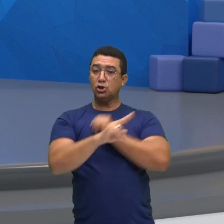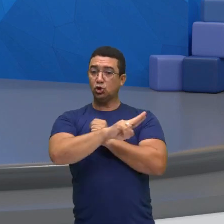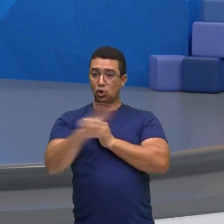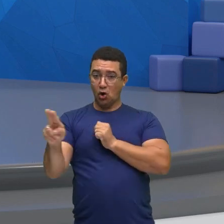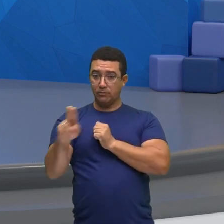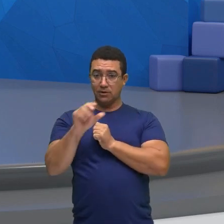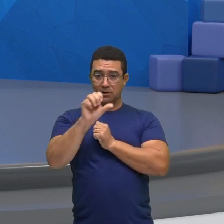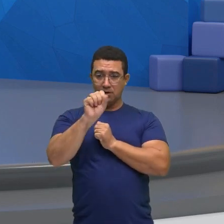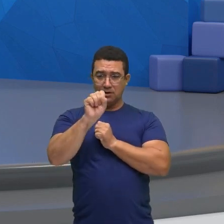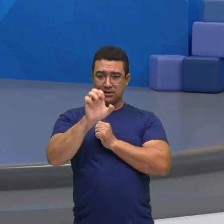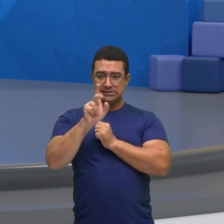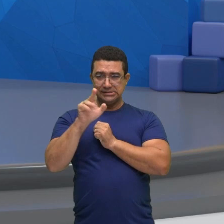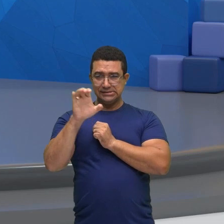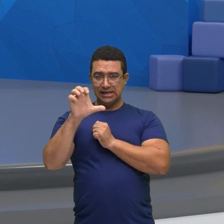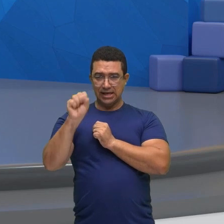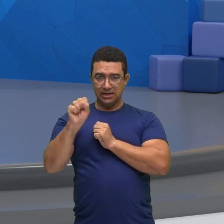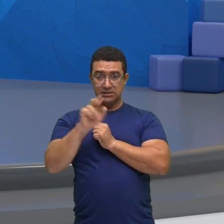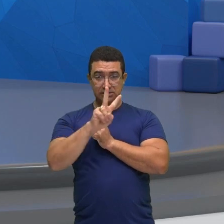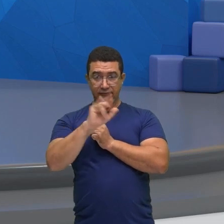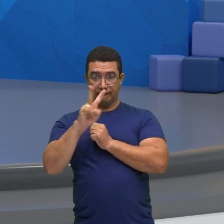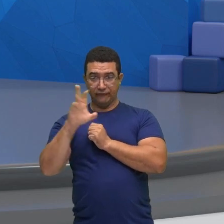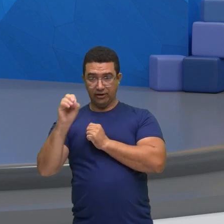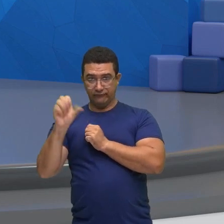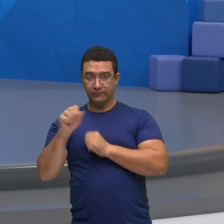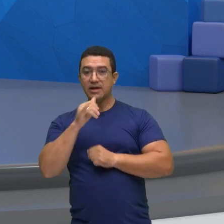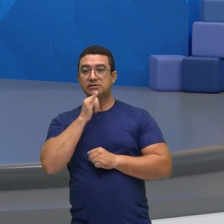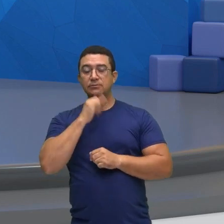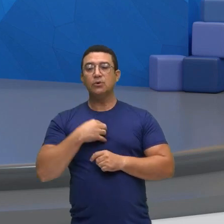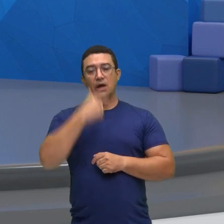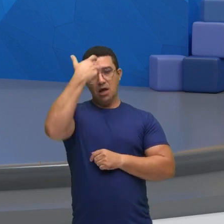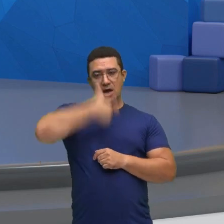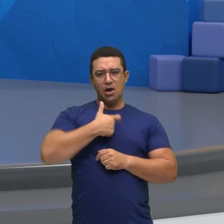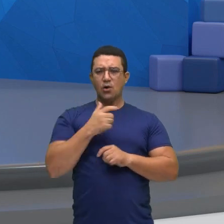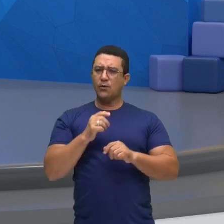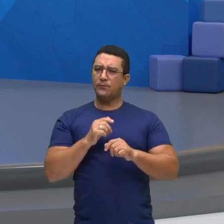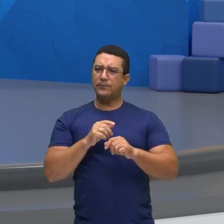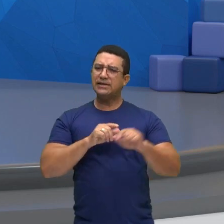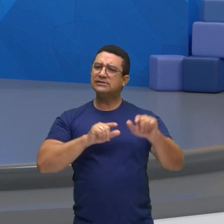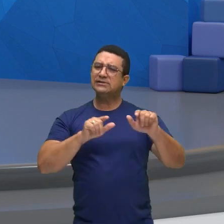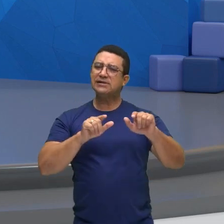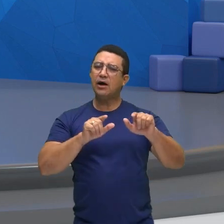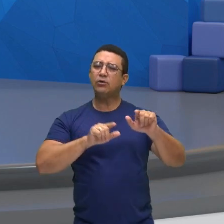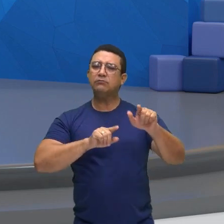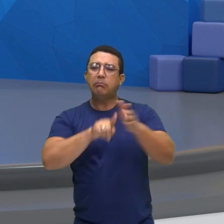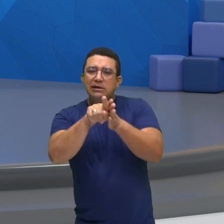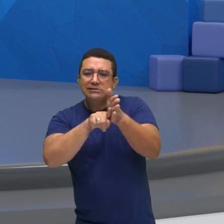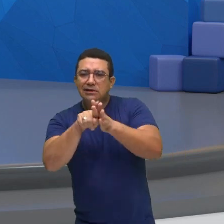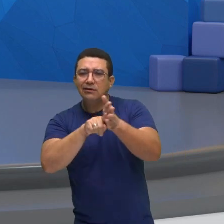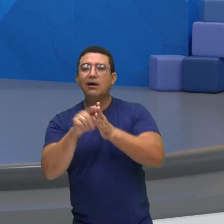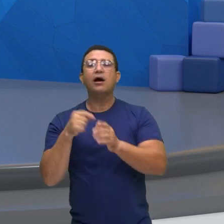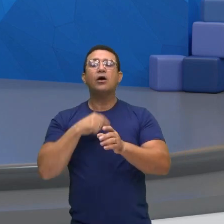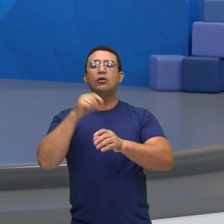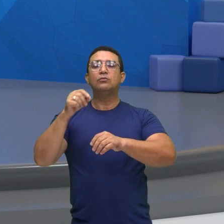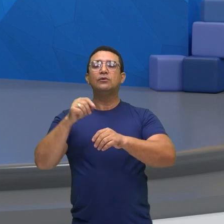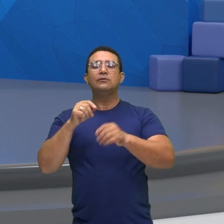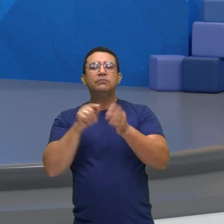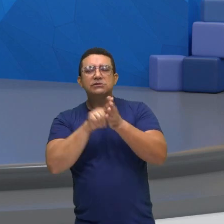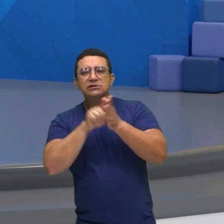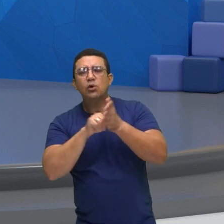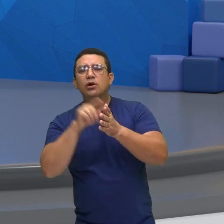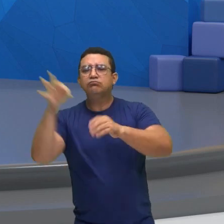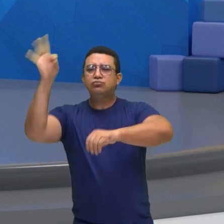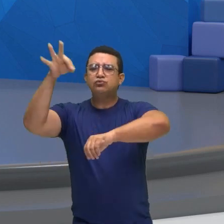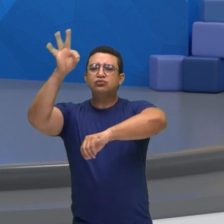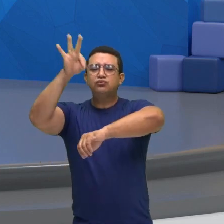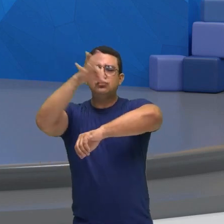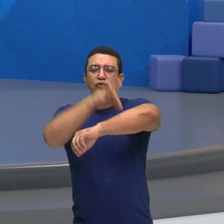Porque imagina se eu sou pesquisadora e trabalho aqui com o mosquito da dengue. Quando eu chegar lá apresentar o meu projeto, a